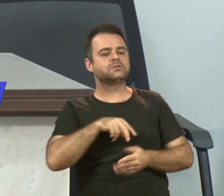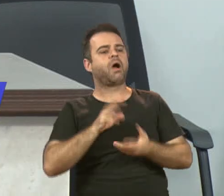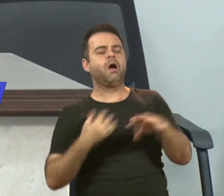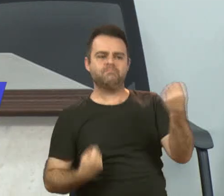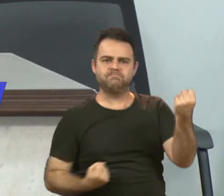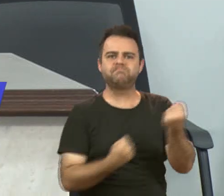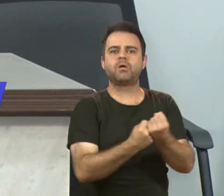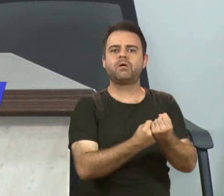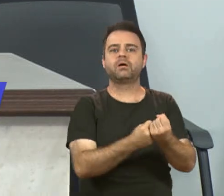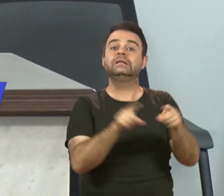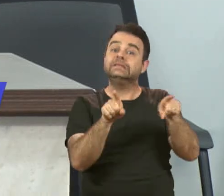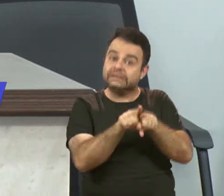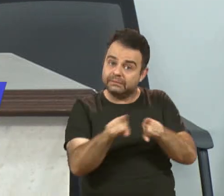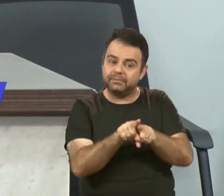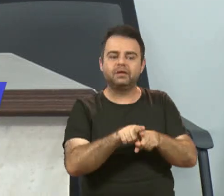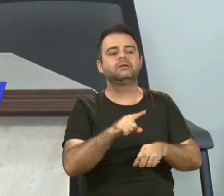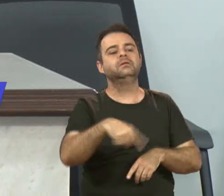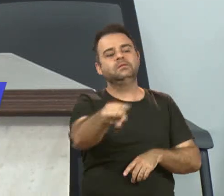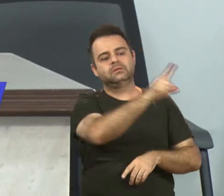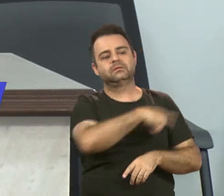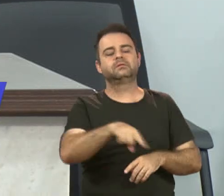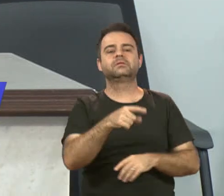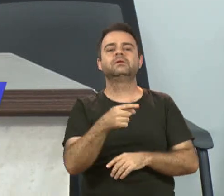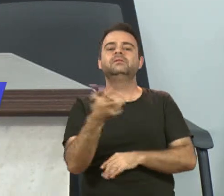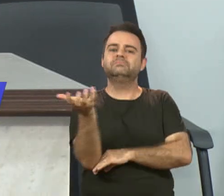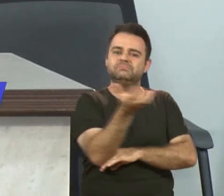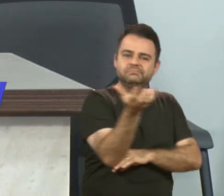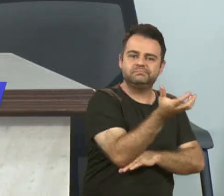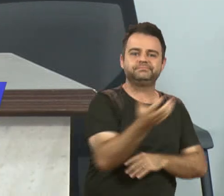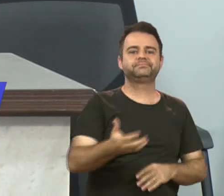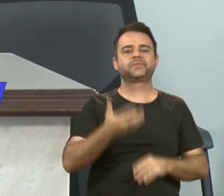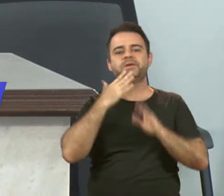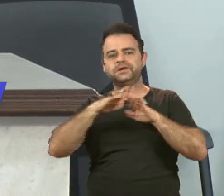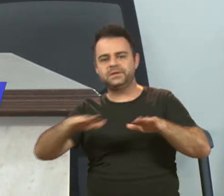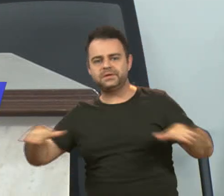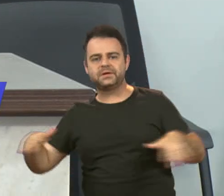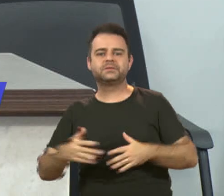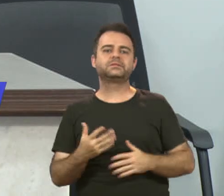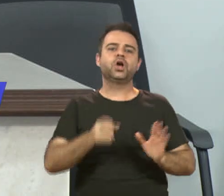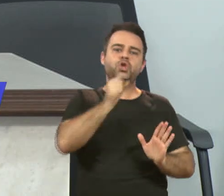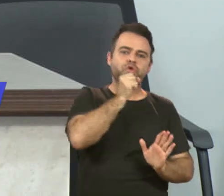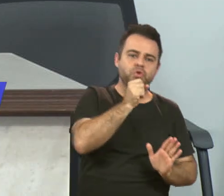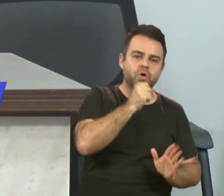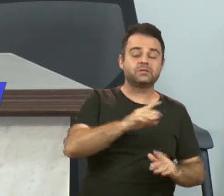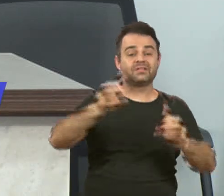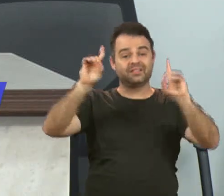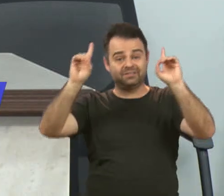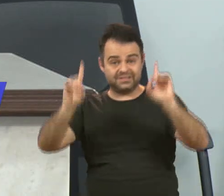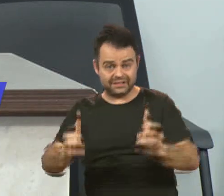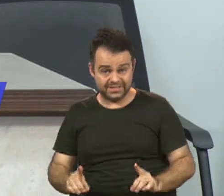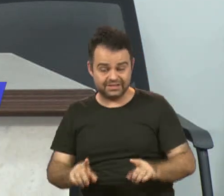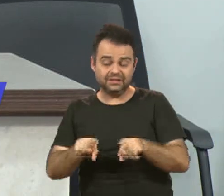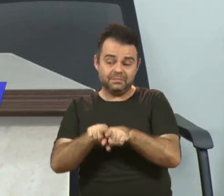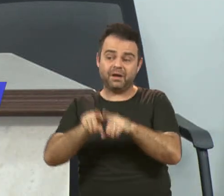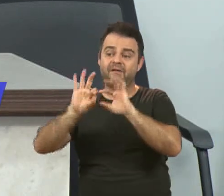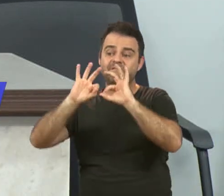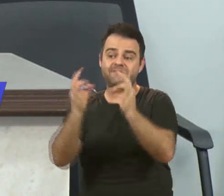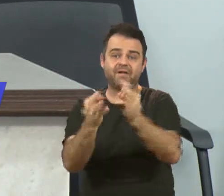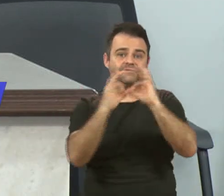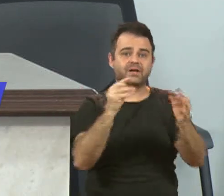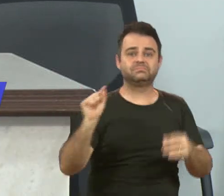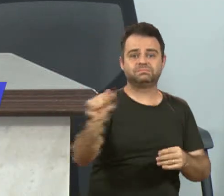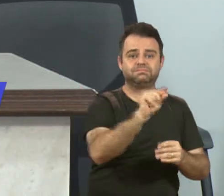incluindo pessoas em situação de rua, crianças, idosos, pessoas com deficiências e famílias atingidas pela